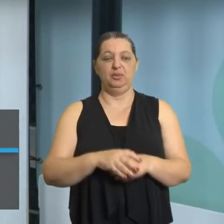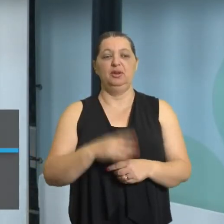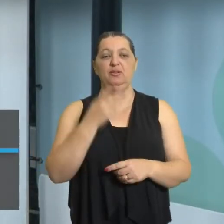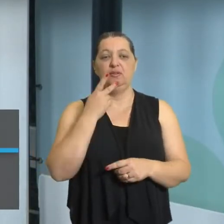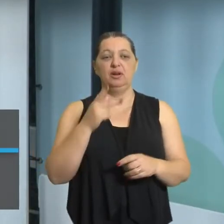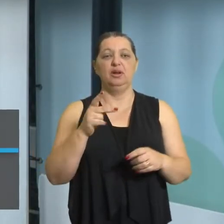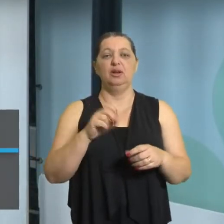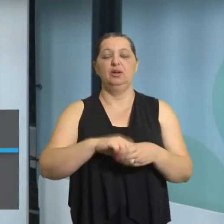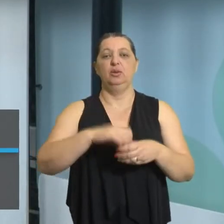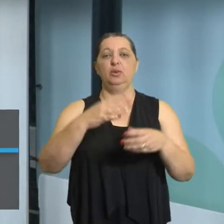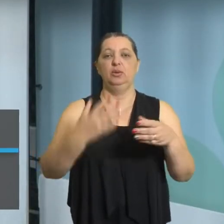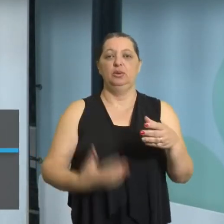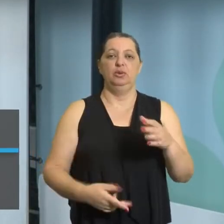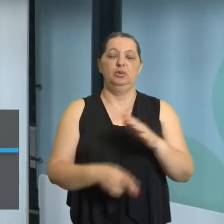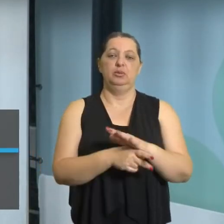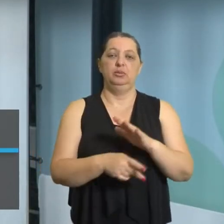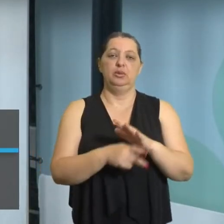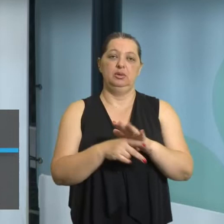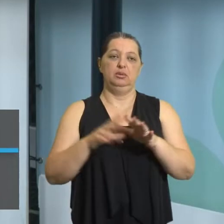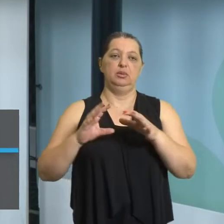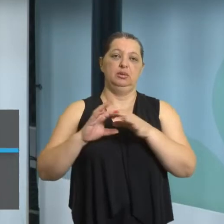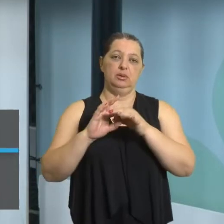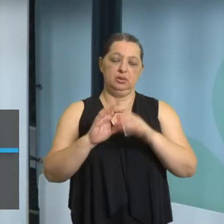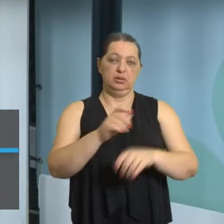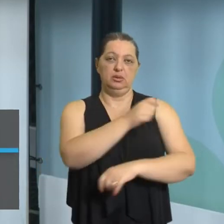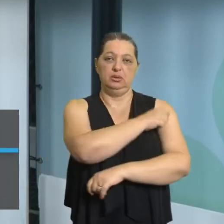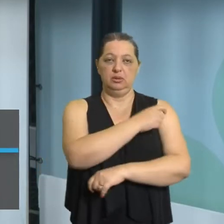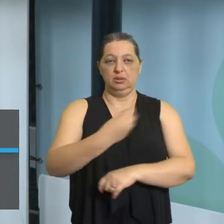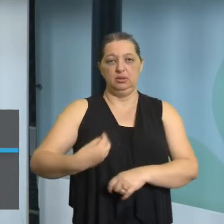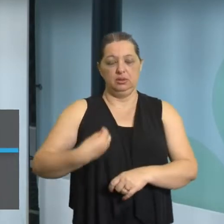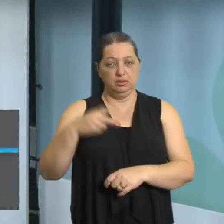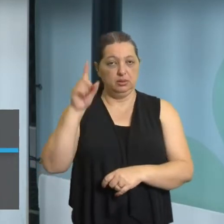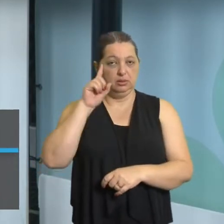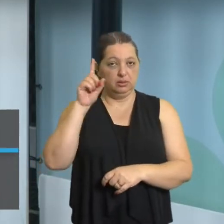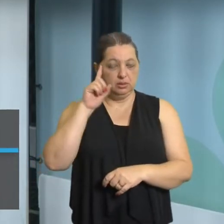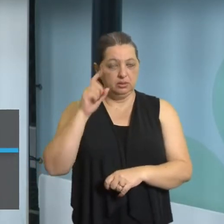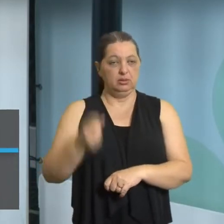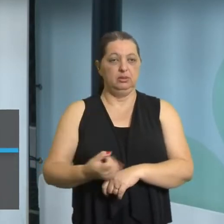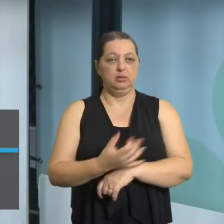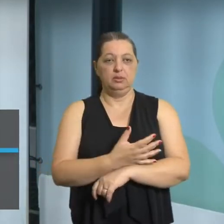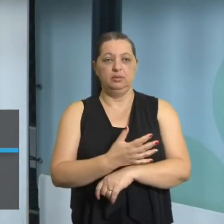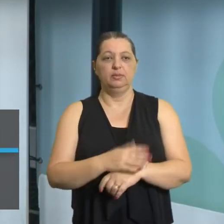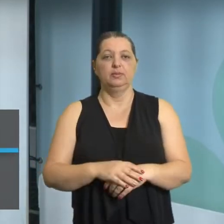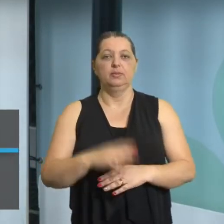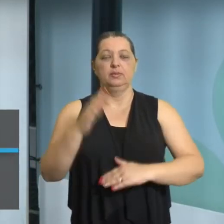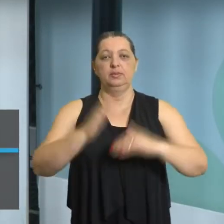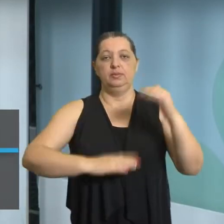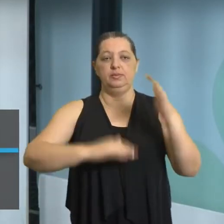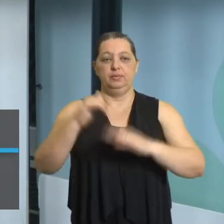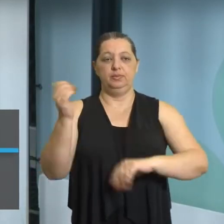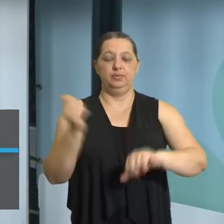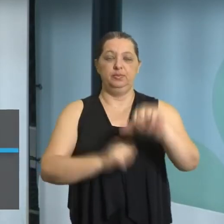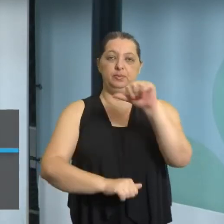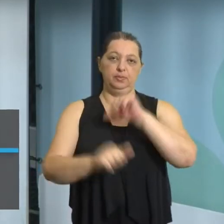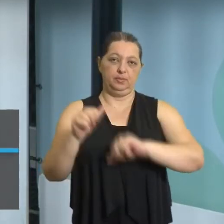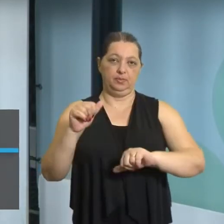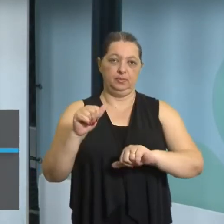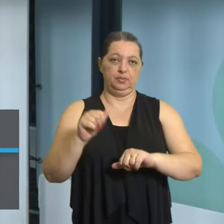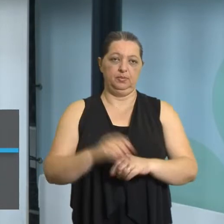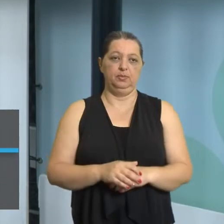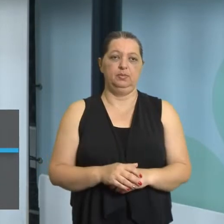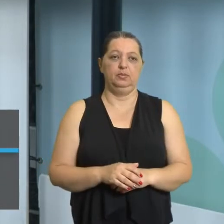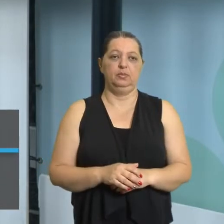conteúdos relacionados à realidade social do aluno conscientizando sensibilizando para temas e práticas transformadores